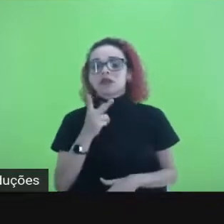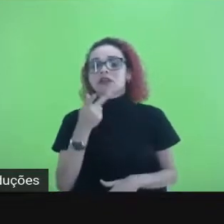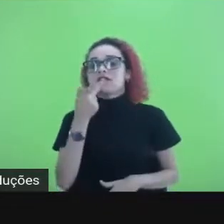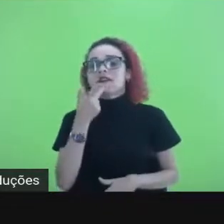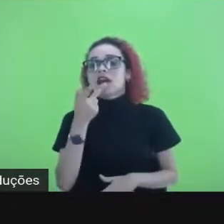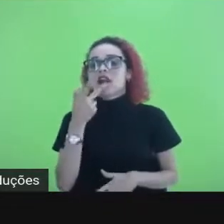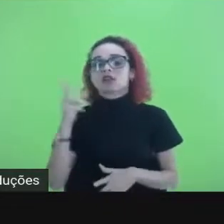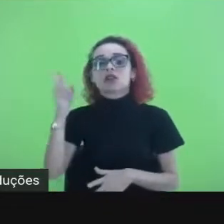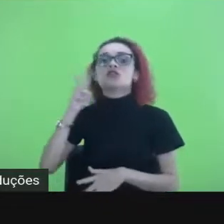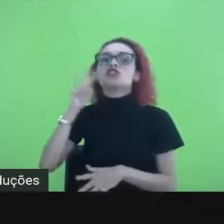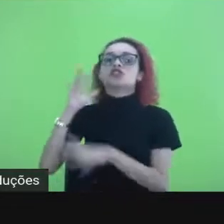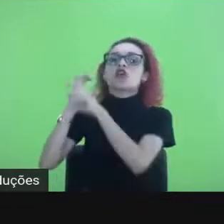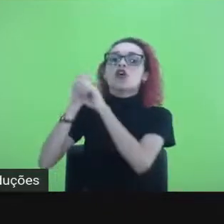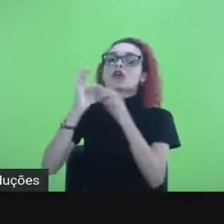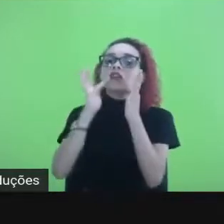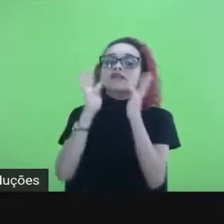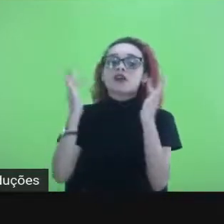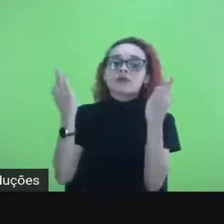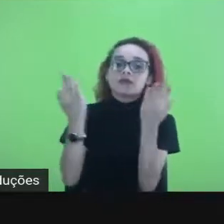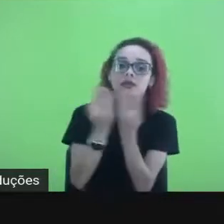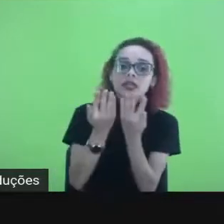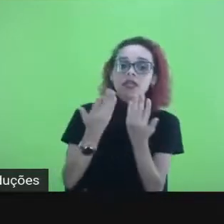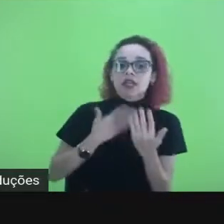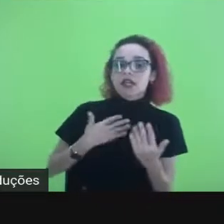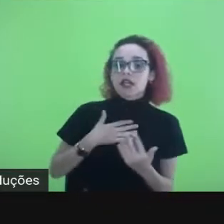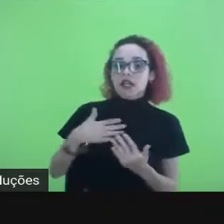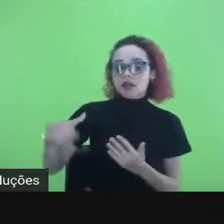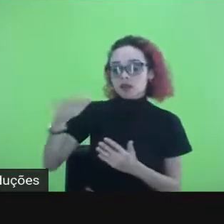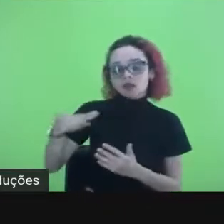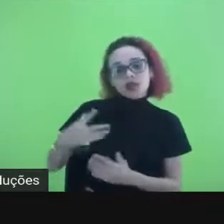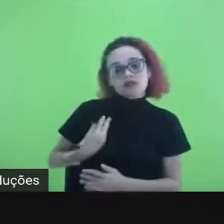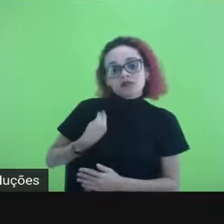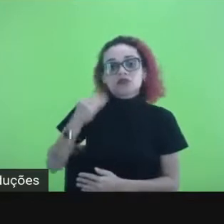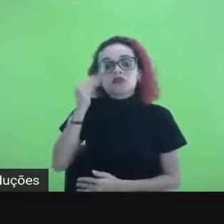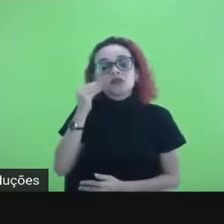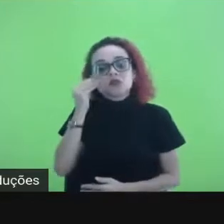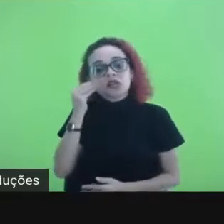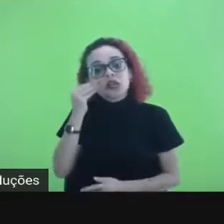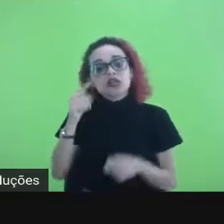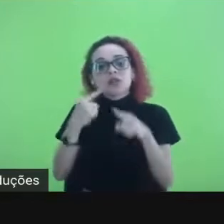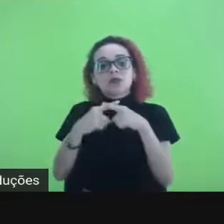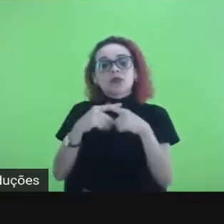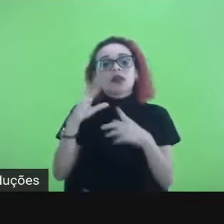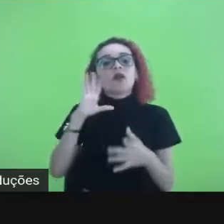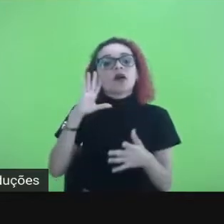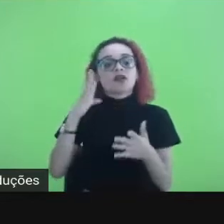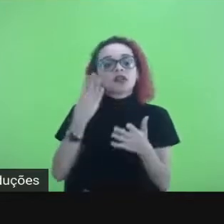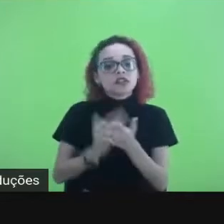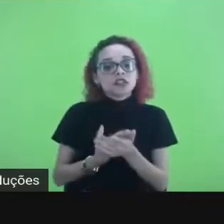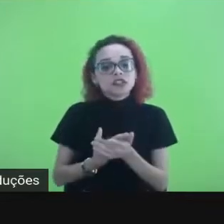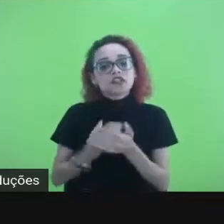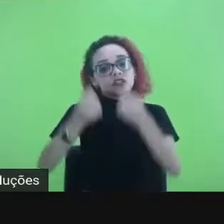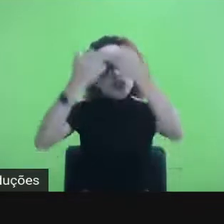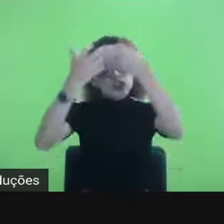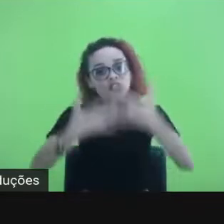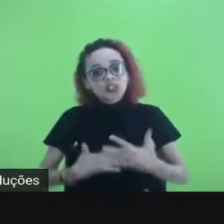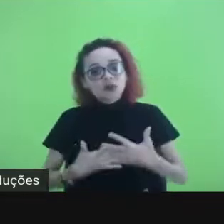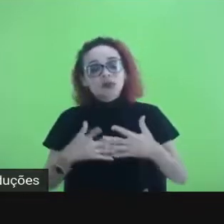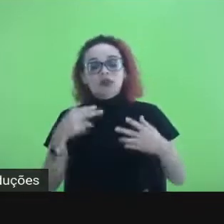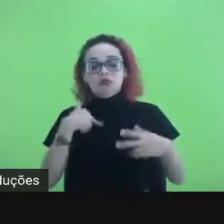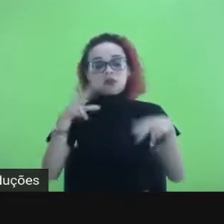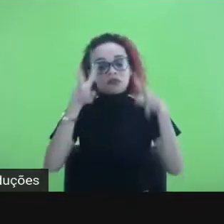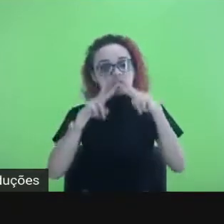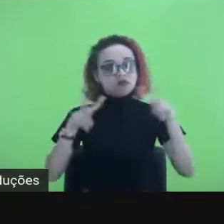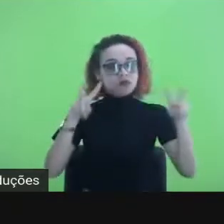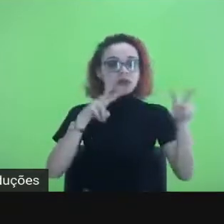minha família e do meu espaço assim, de vivência, porque acredito que isso também explica um pouco da minha visão e, enfim,